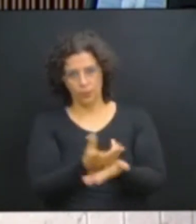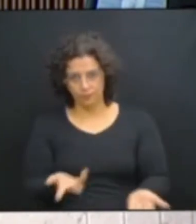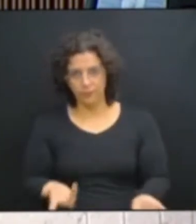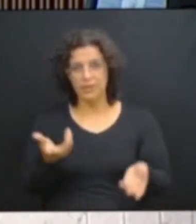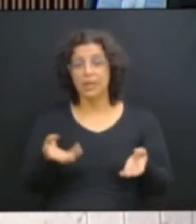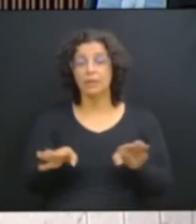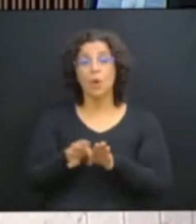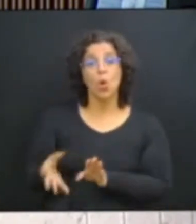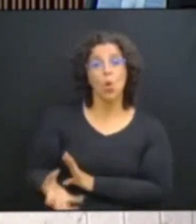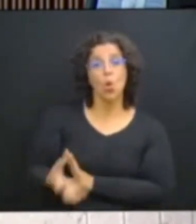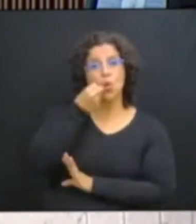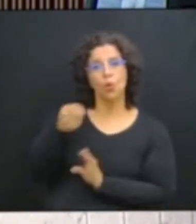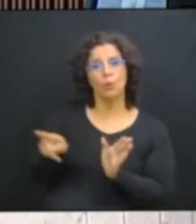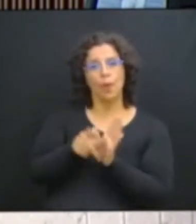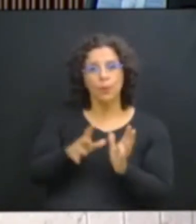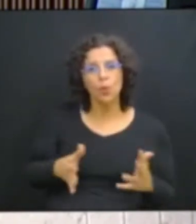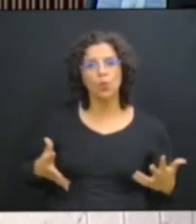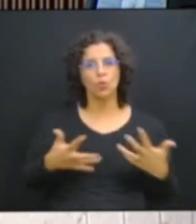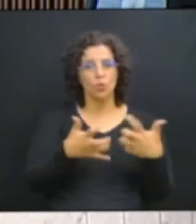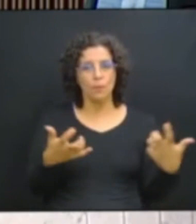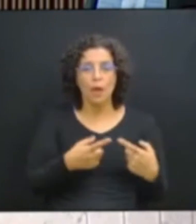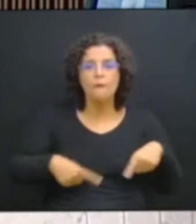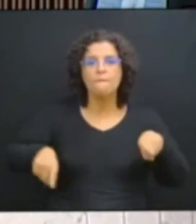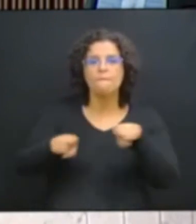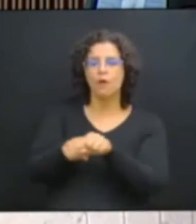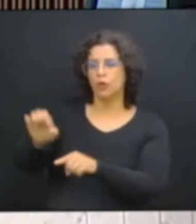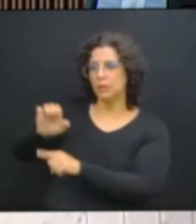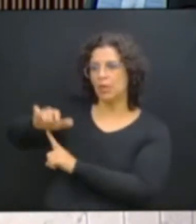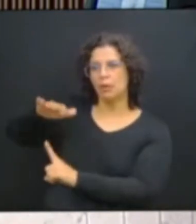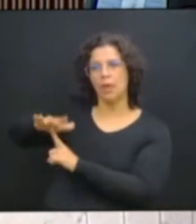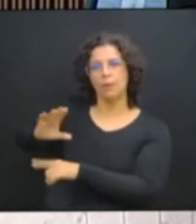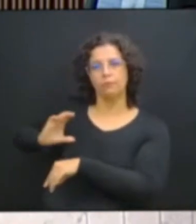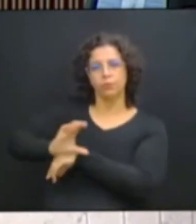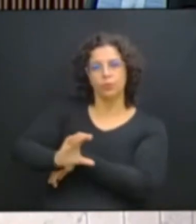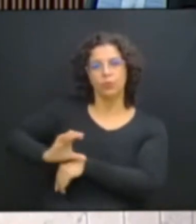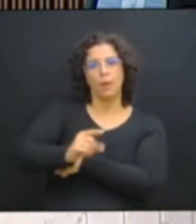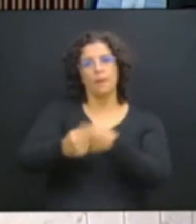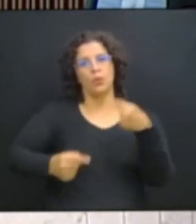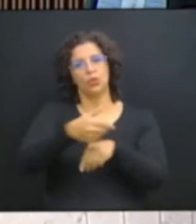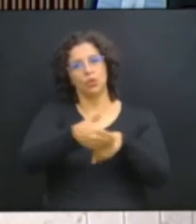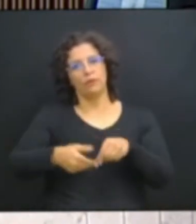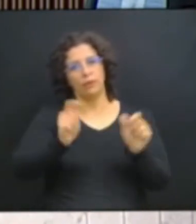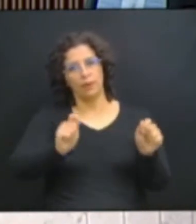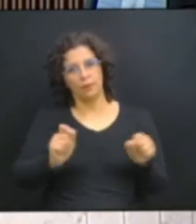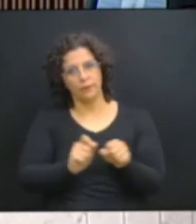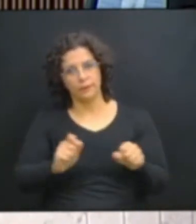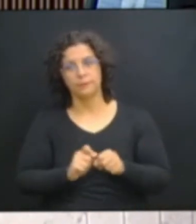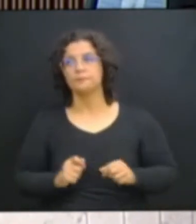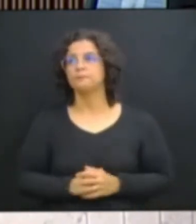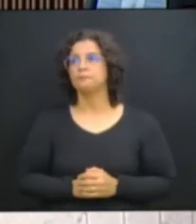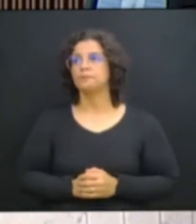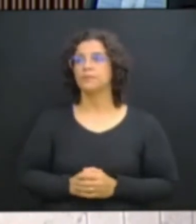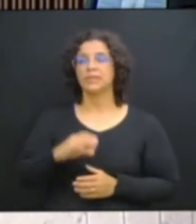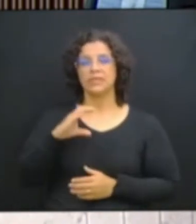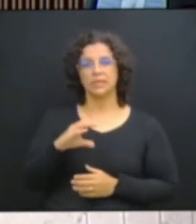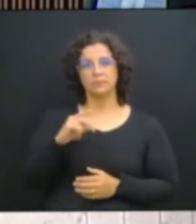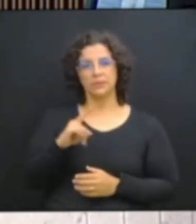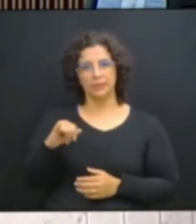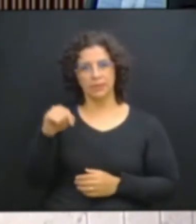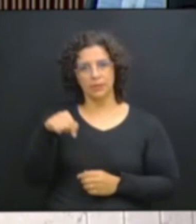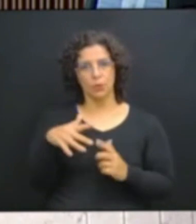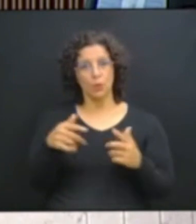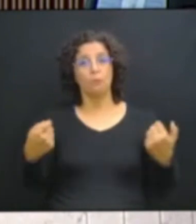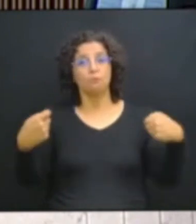que o lucro da Copel volte para os cofres do Estado para fazer política pública. A CPI